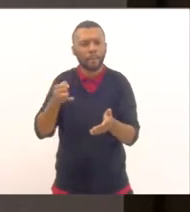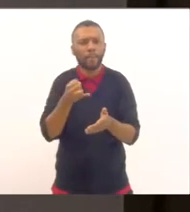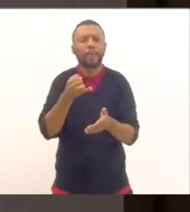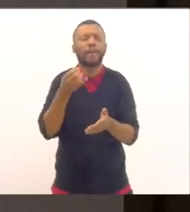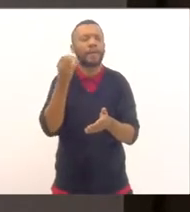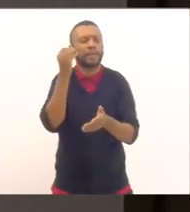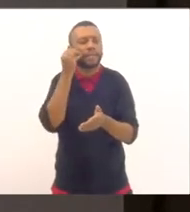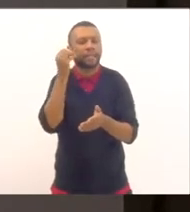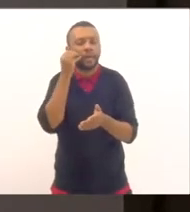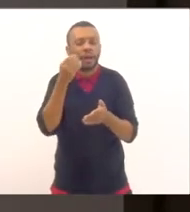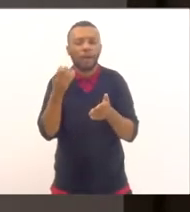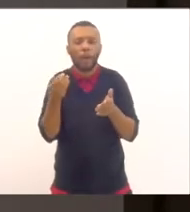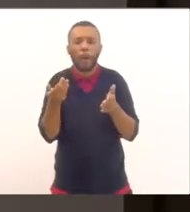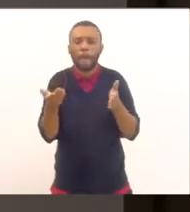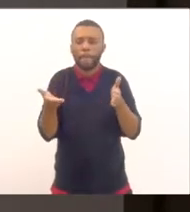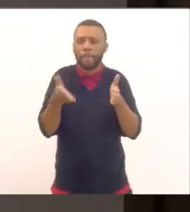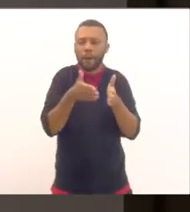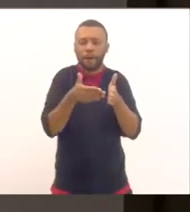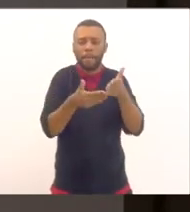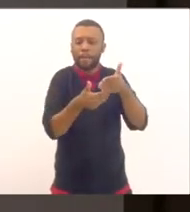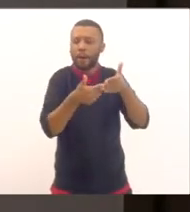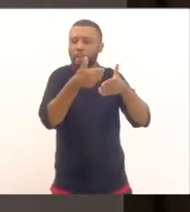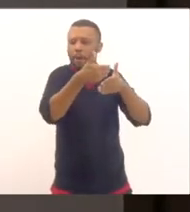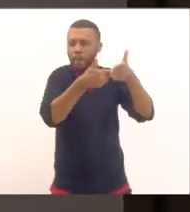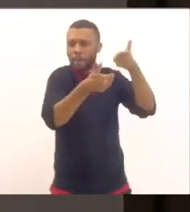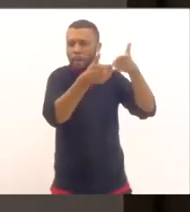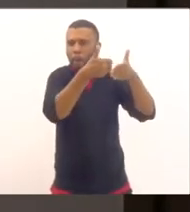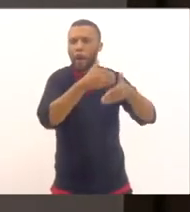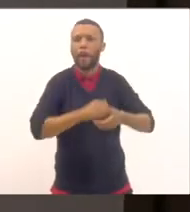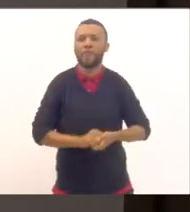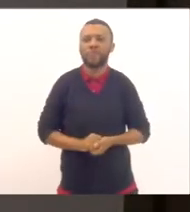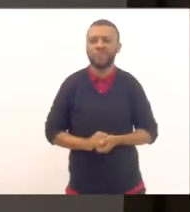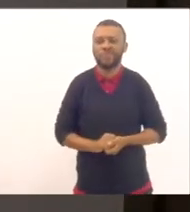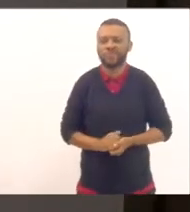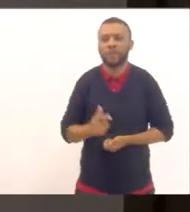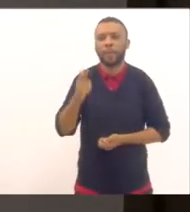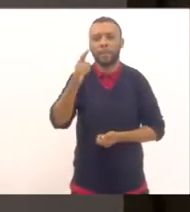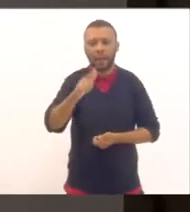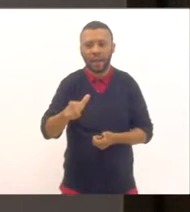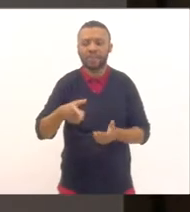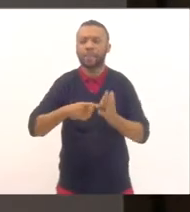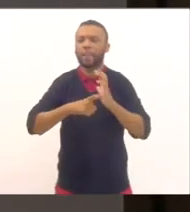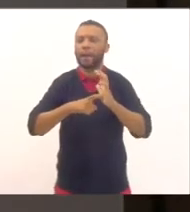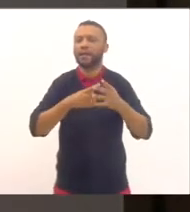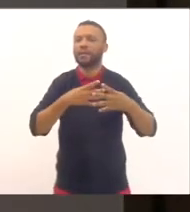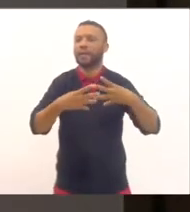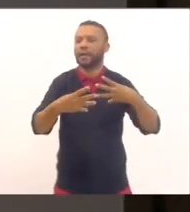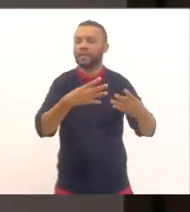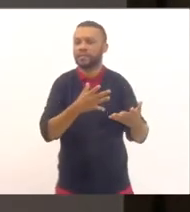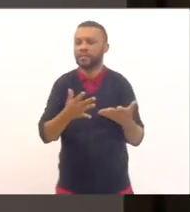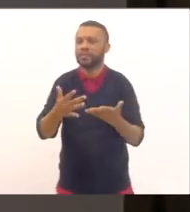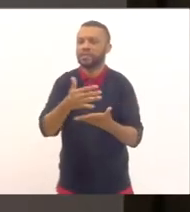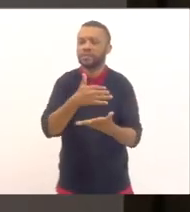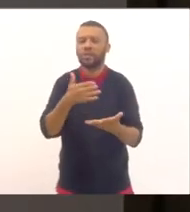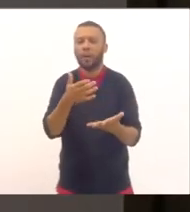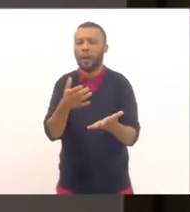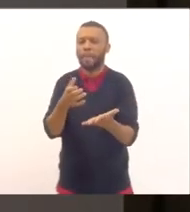na nos muros mais material apreendido mais máquina de caça-níquel apreendida